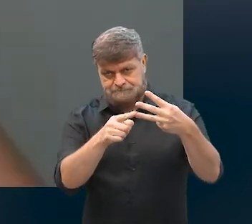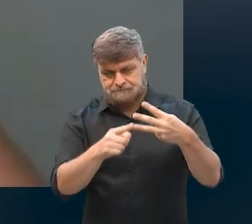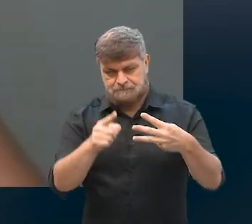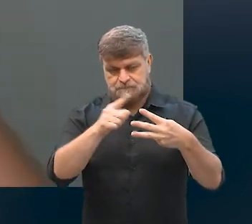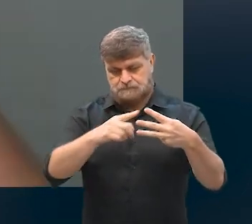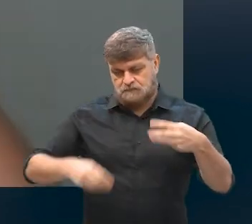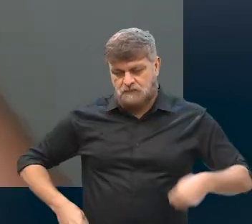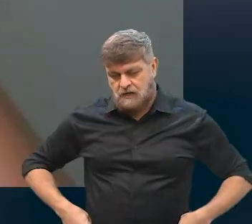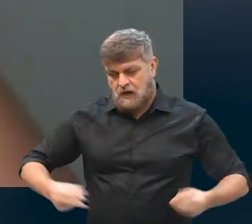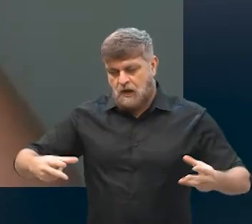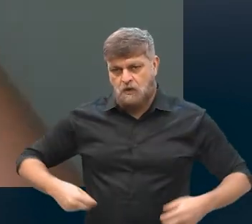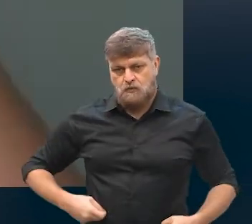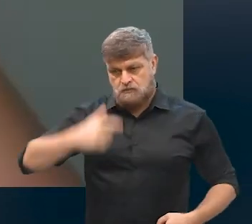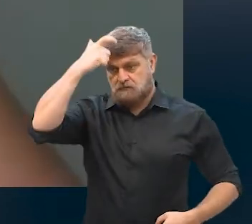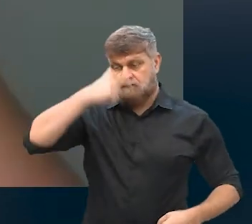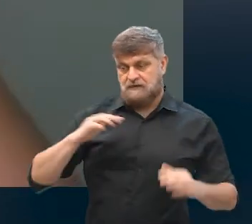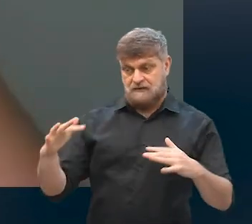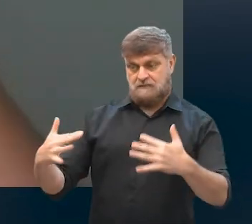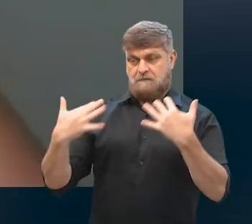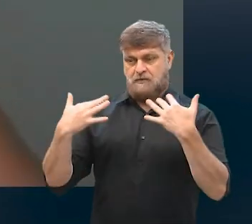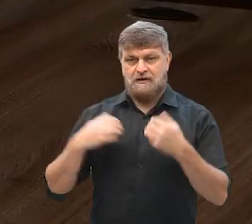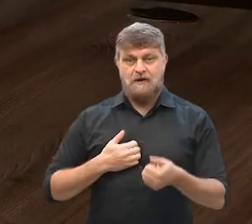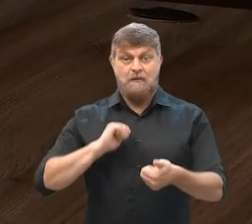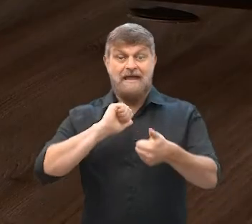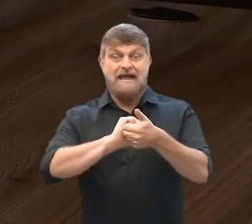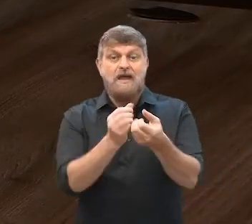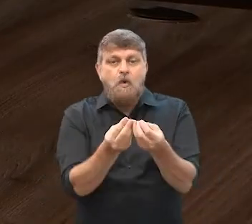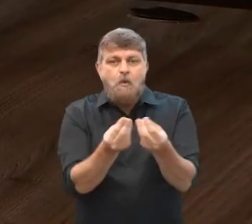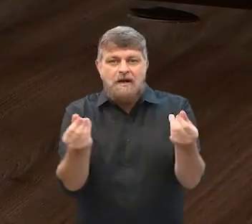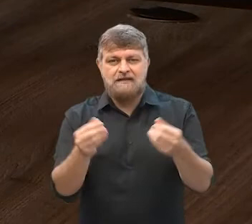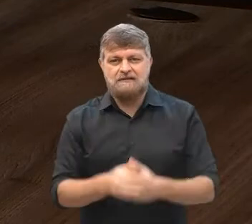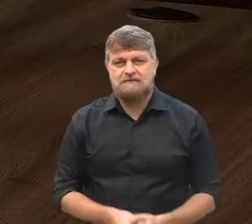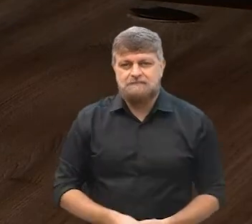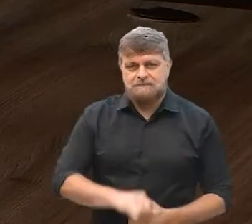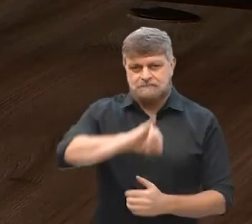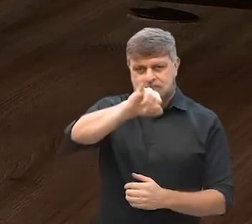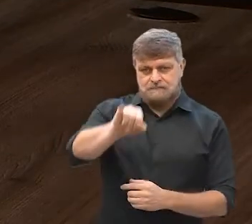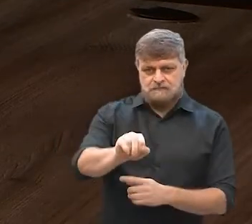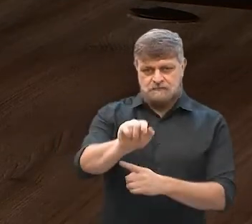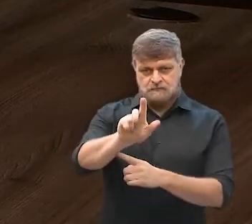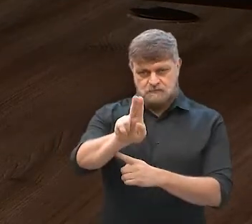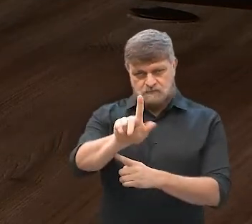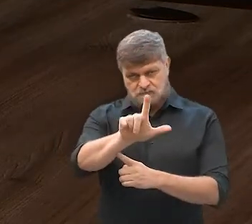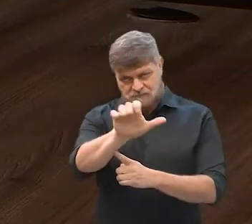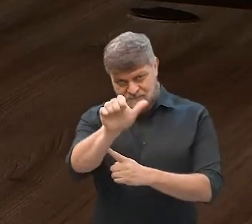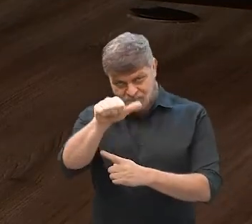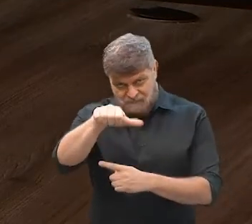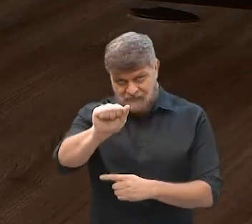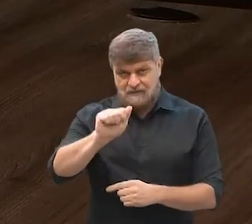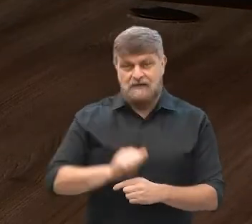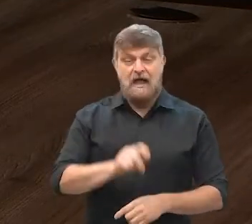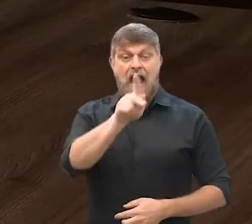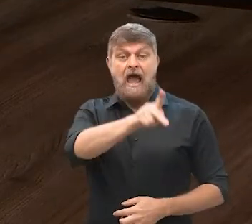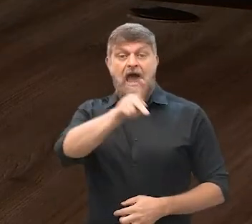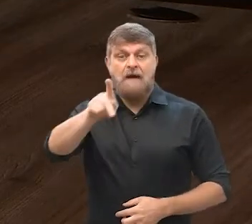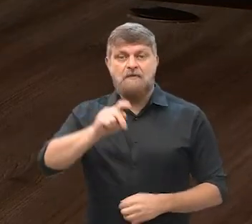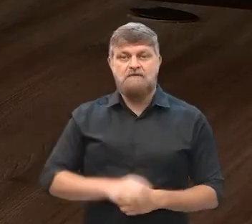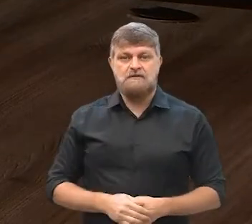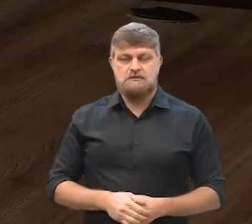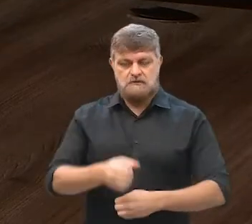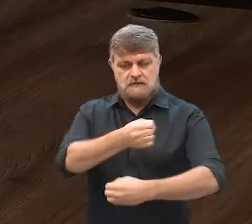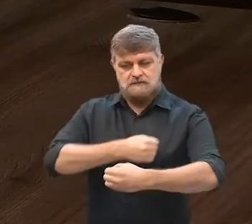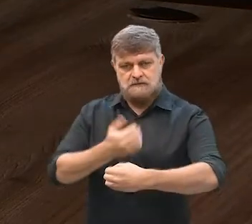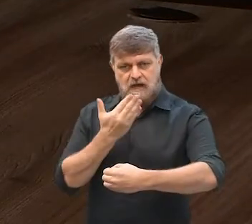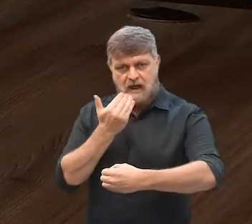coisas: custo, reputação e qualidade. Juliana Gonçalves, que é professora de nutrição da área de gastronomia